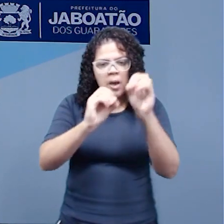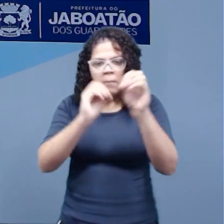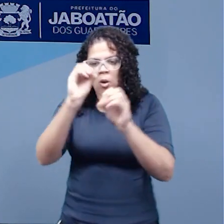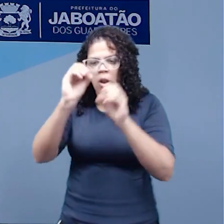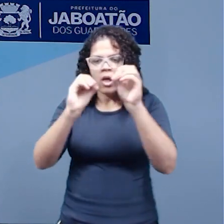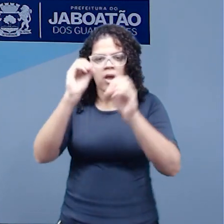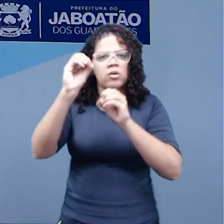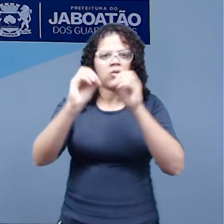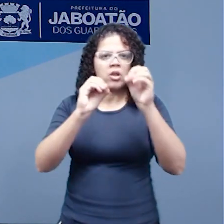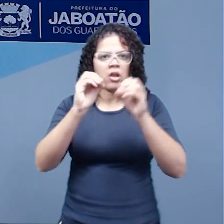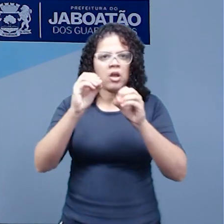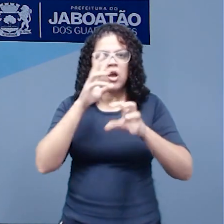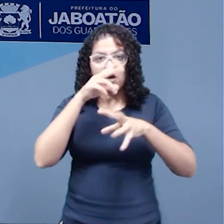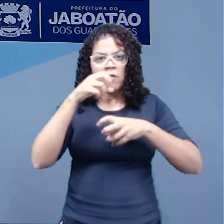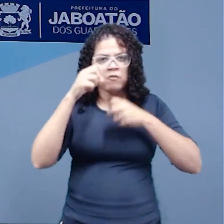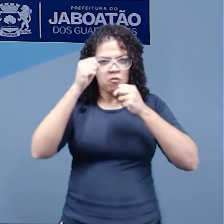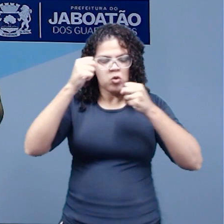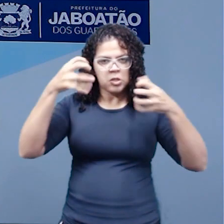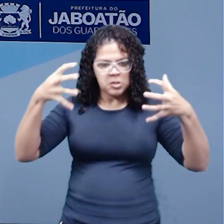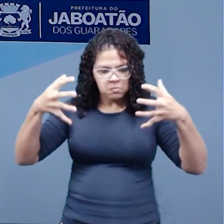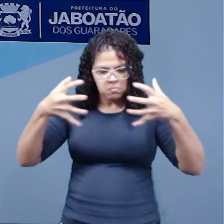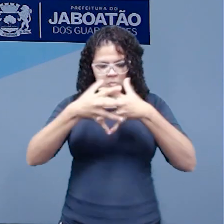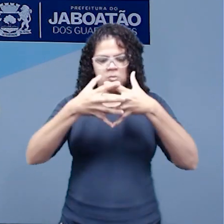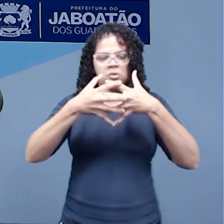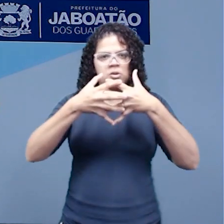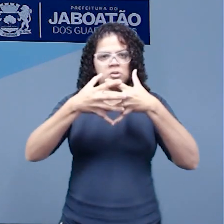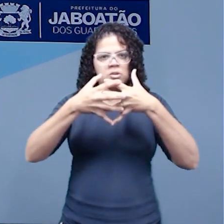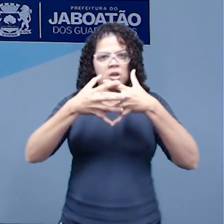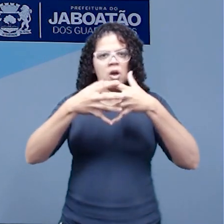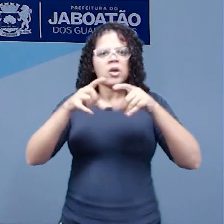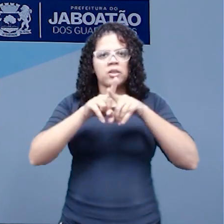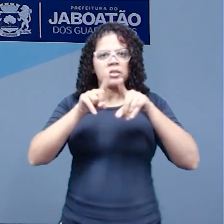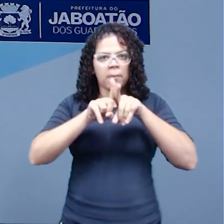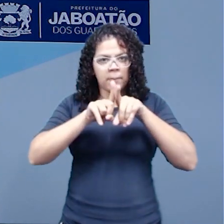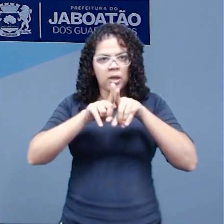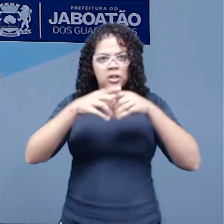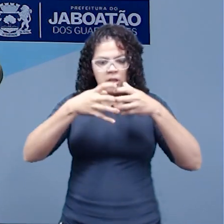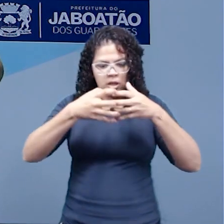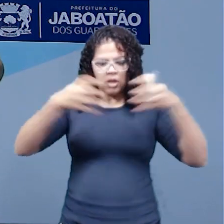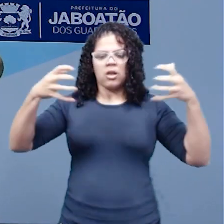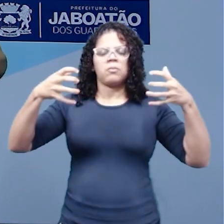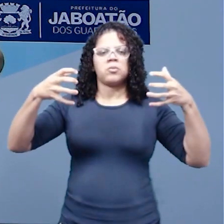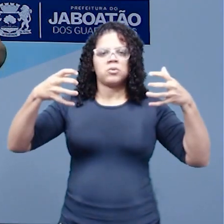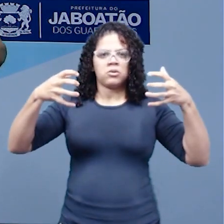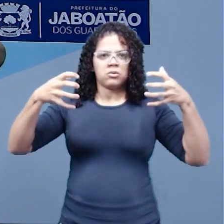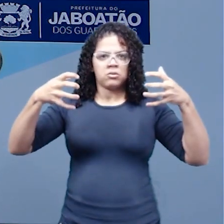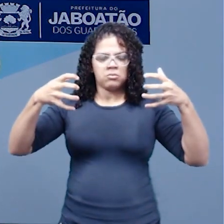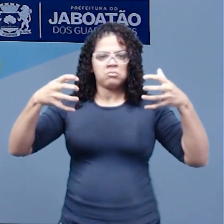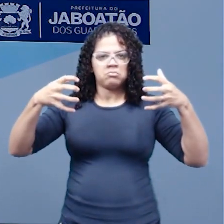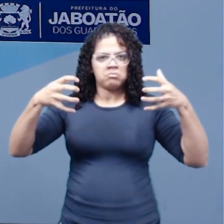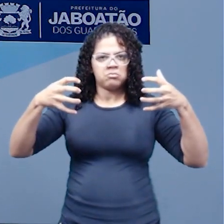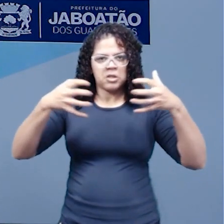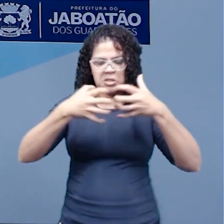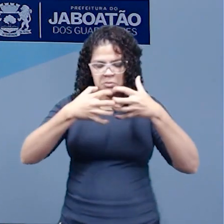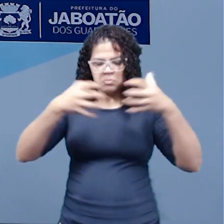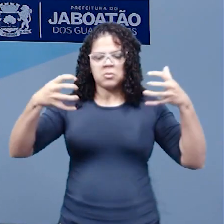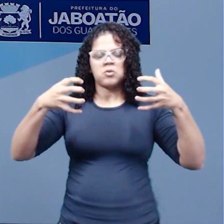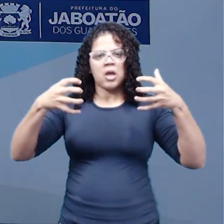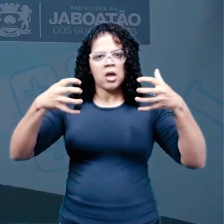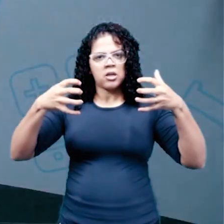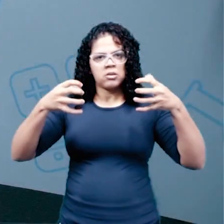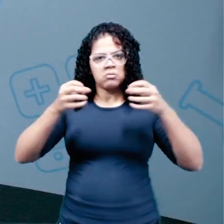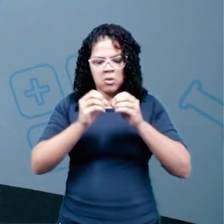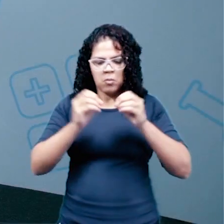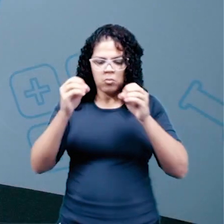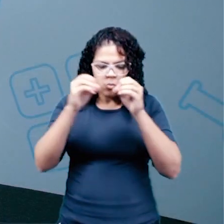de atração, onde elas se atraem, e a de repulsão, onde elas tentam sair umas das outras, de